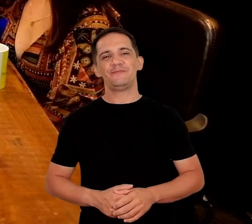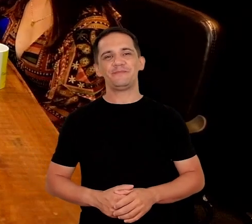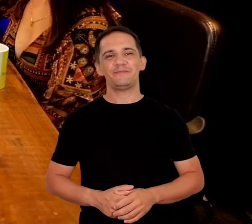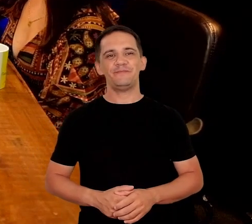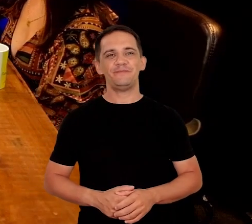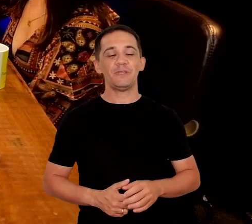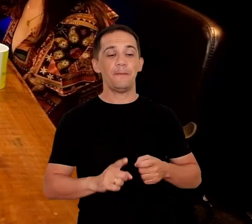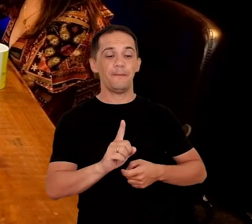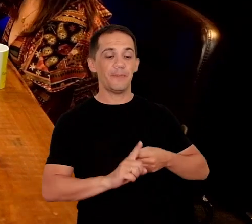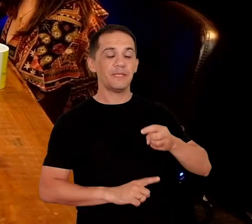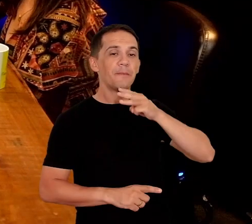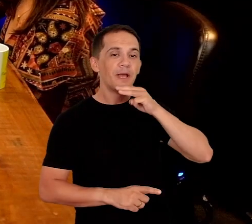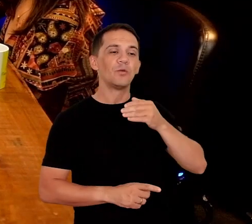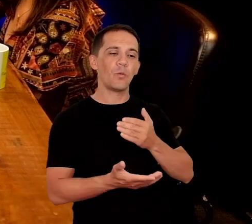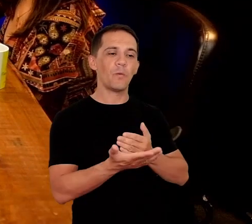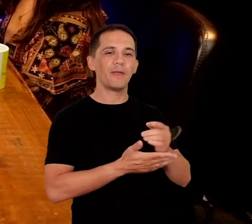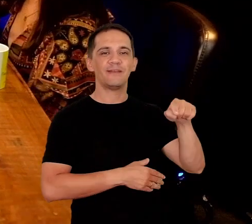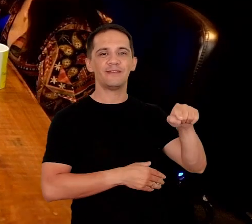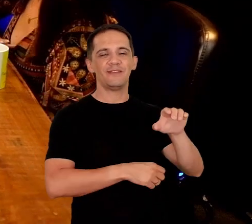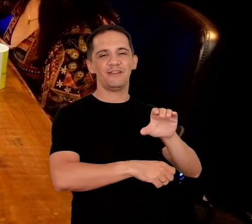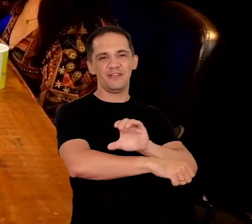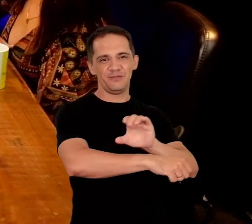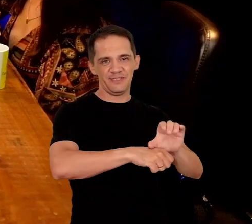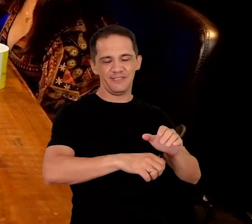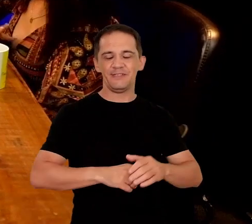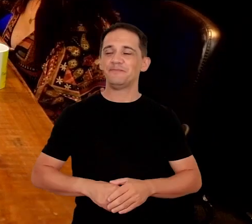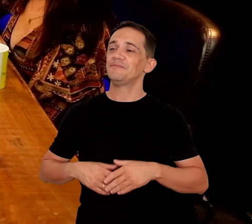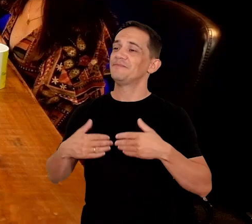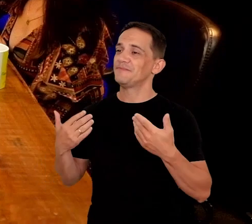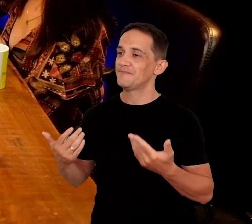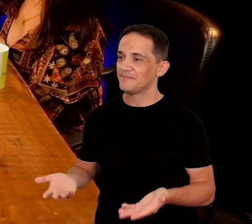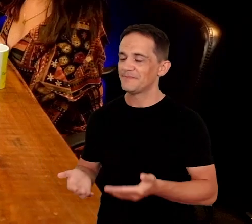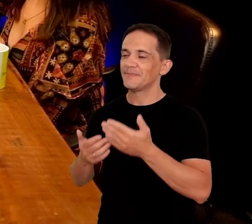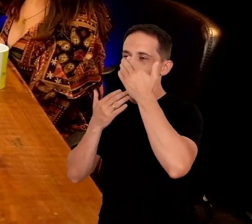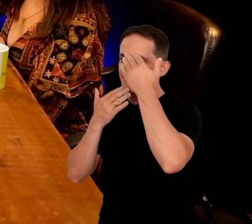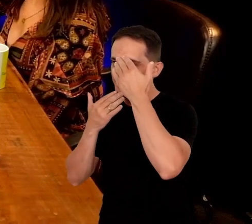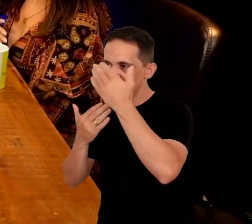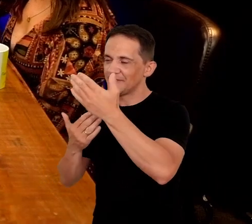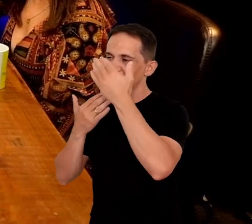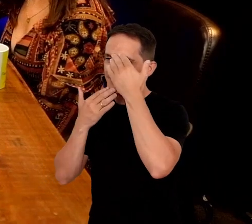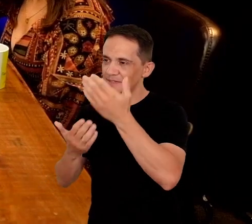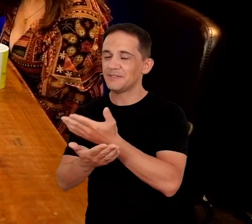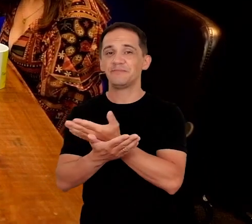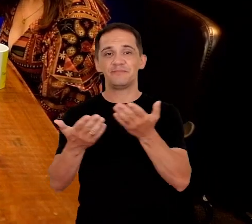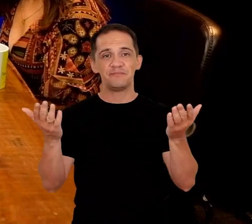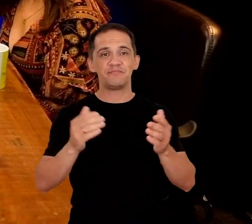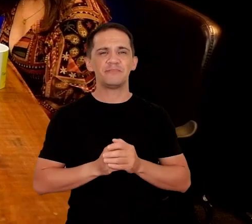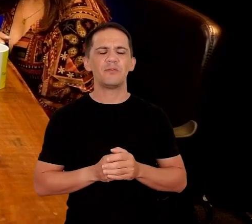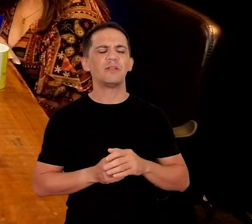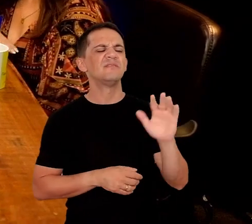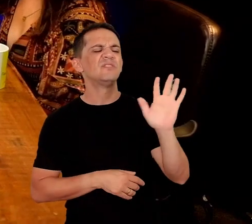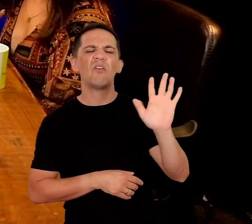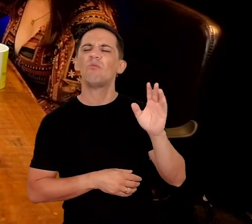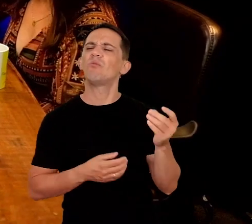com os pequenos daqui. Muito legal. Então tá, né? Muito A gente obrigada que de agradece. novo. E aí, então vou me despedir de todo